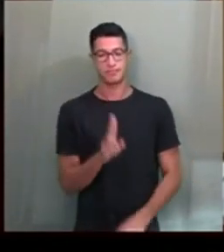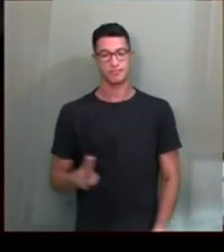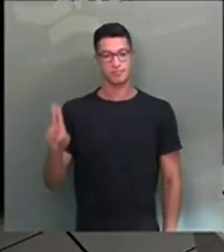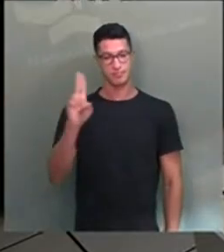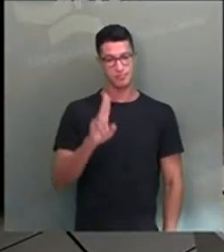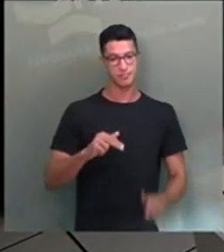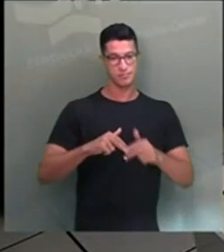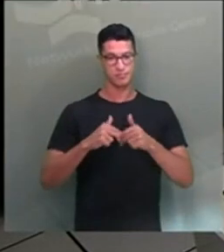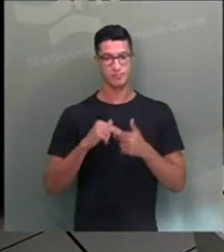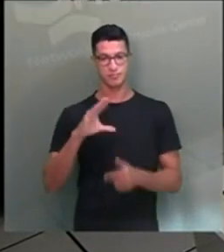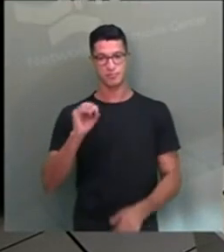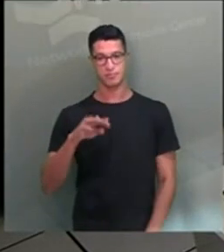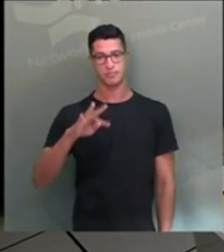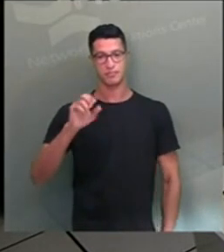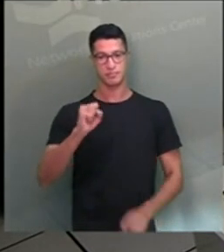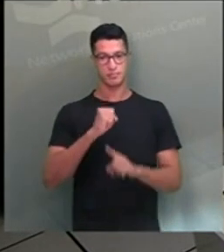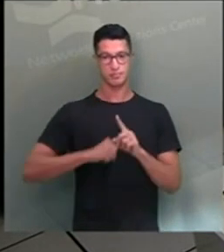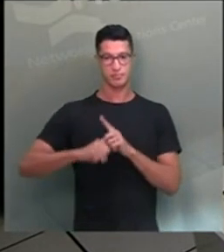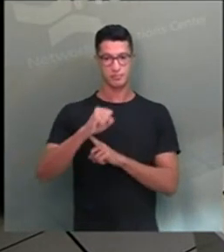mas prestar contas à sociedade.